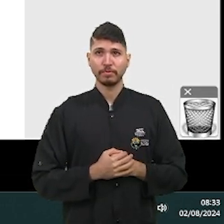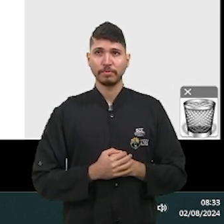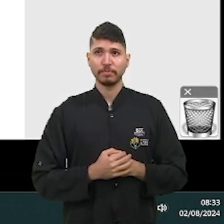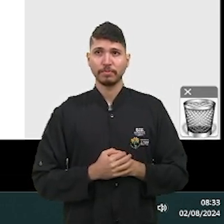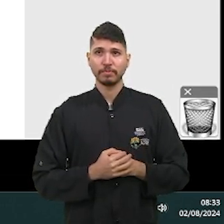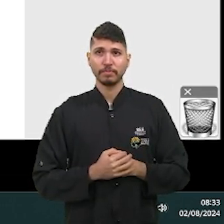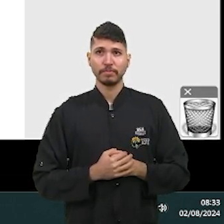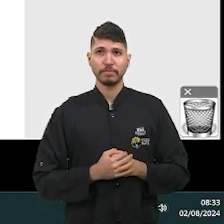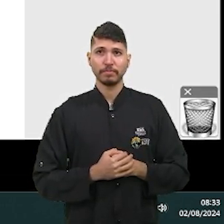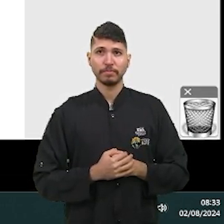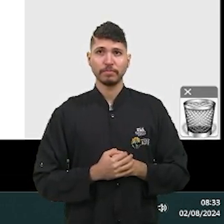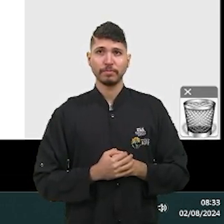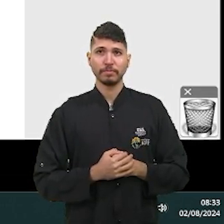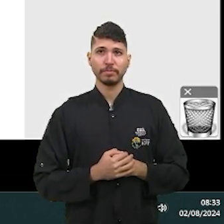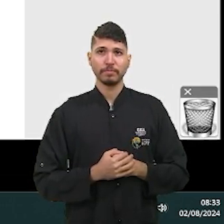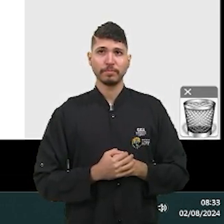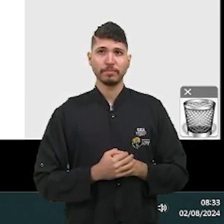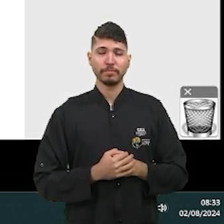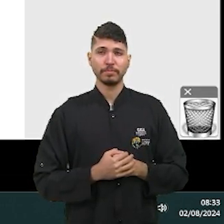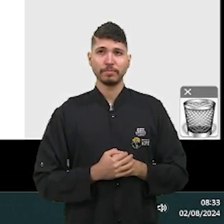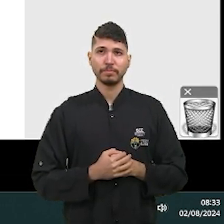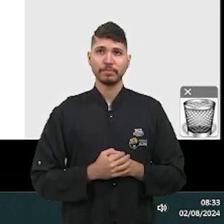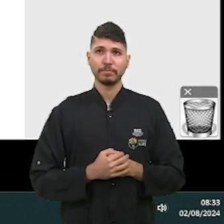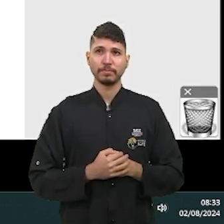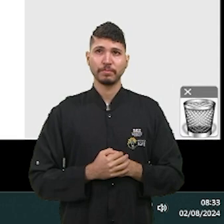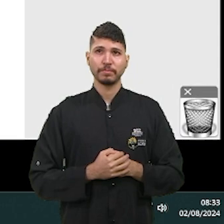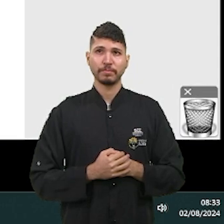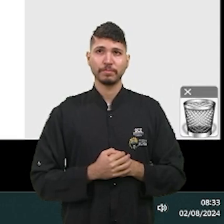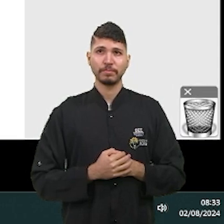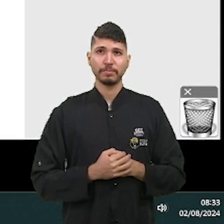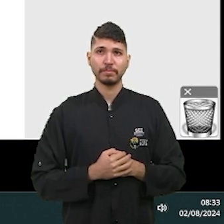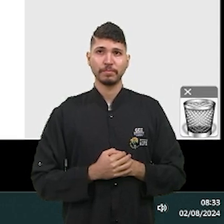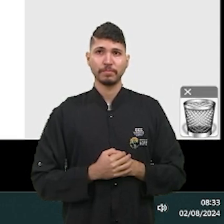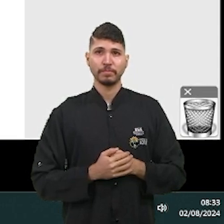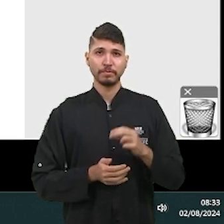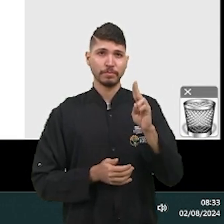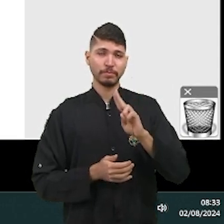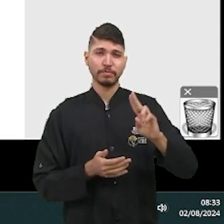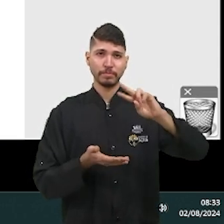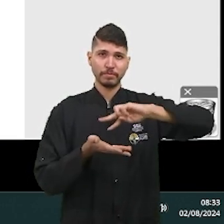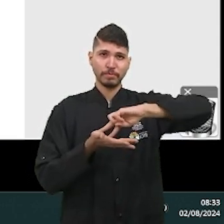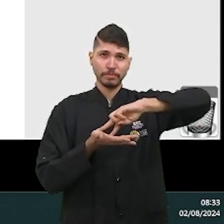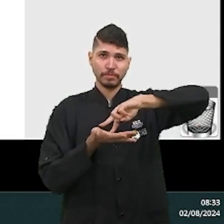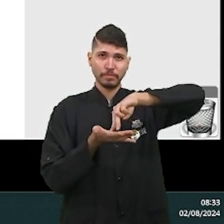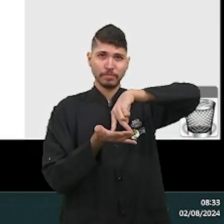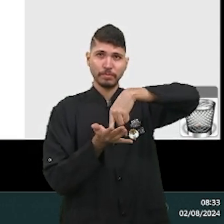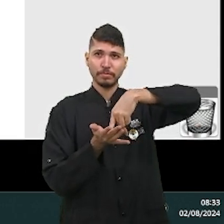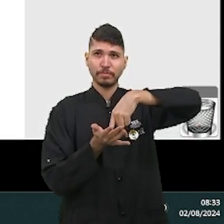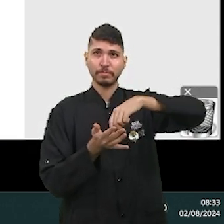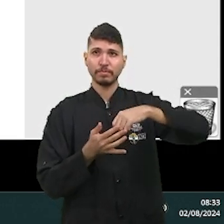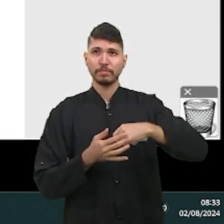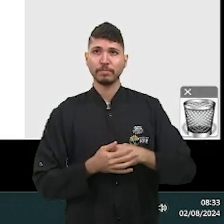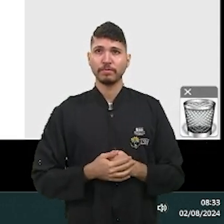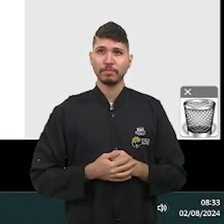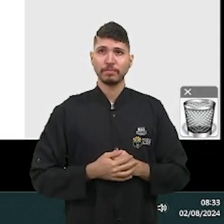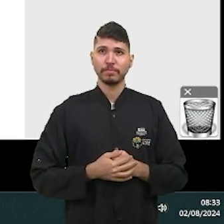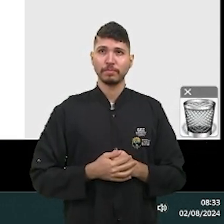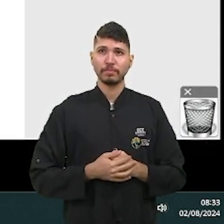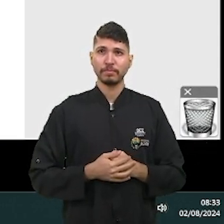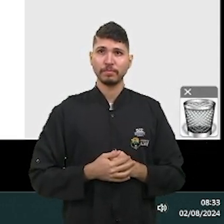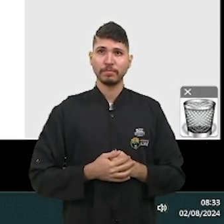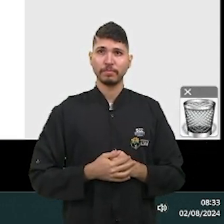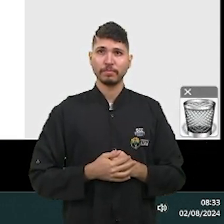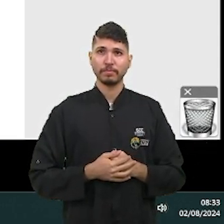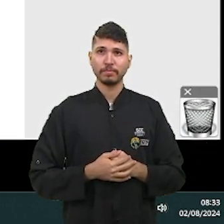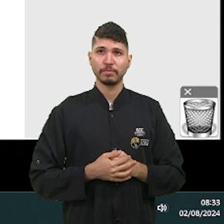com com o centro em a você pega o compasso e abre uma determinada